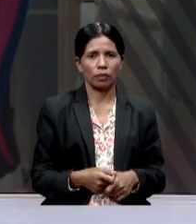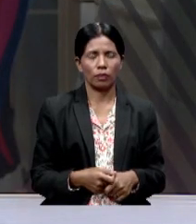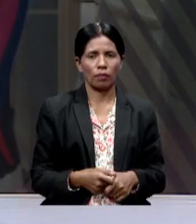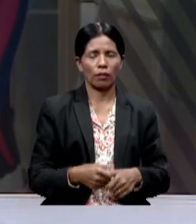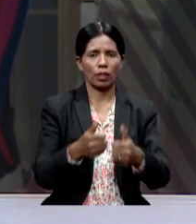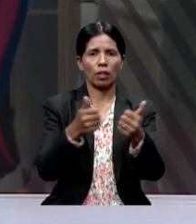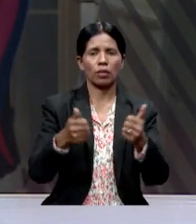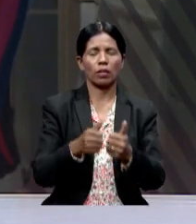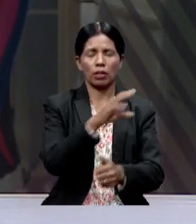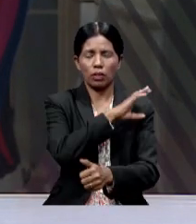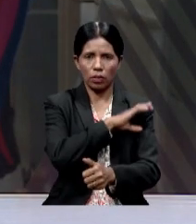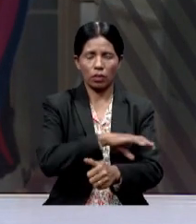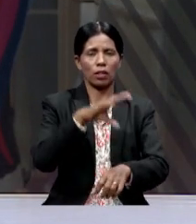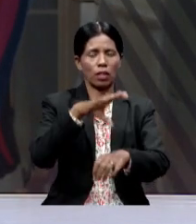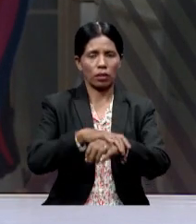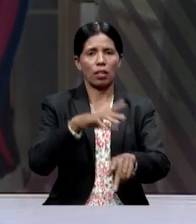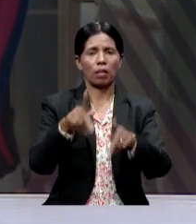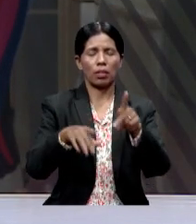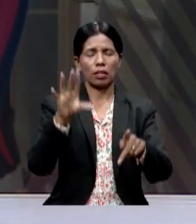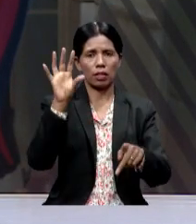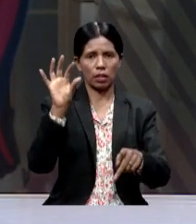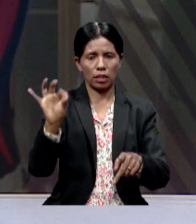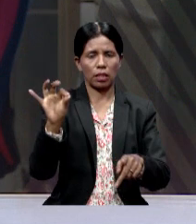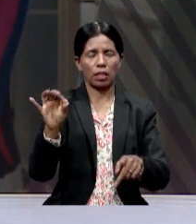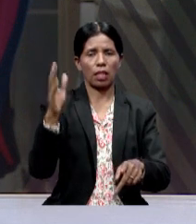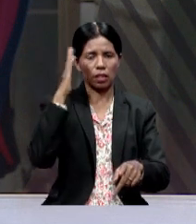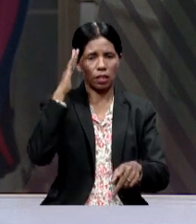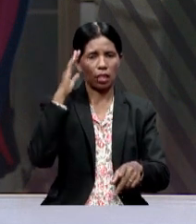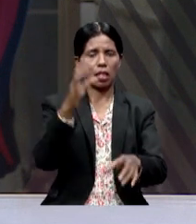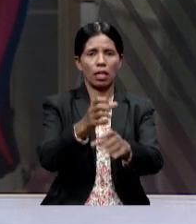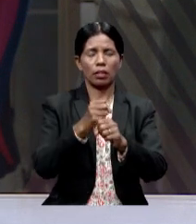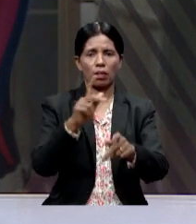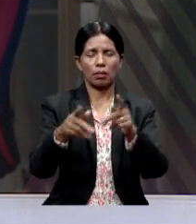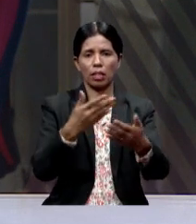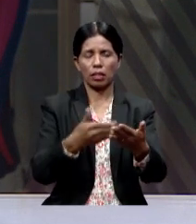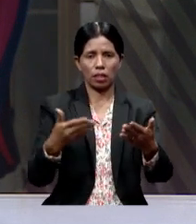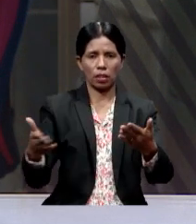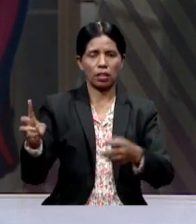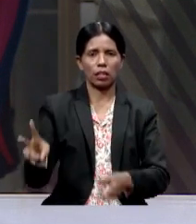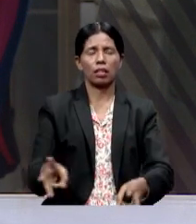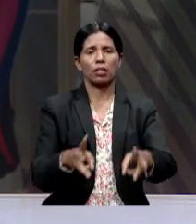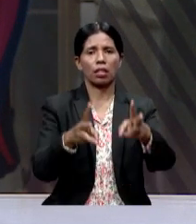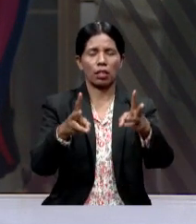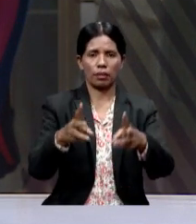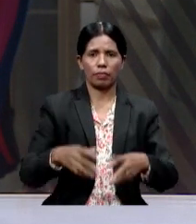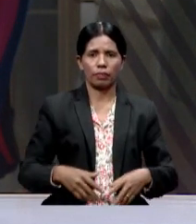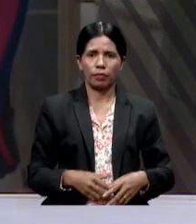Autoridade de segurança detém um suspeito na Insiene e desconfia da emaniação e a estrada pública.